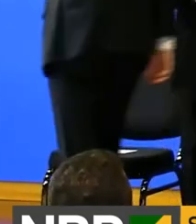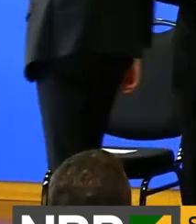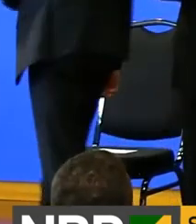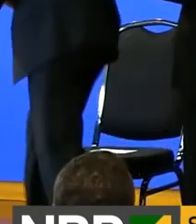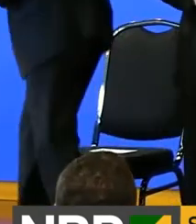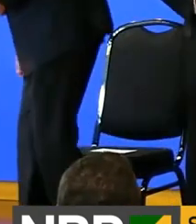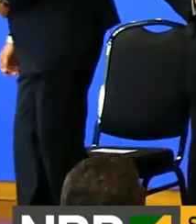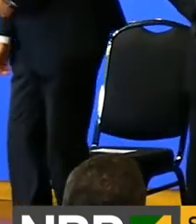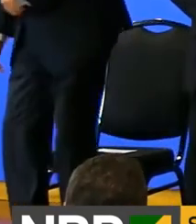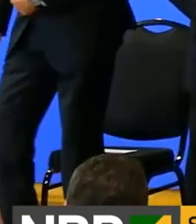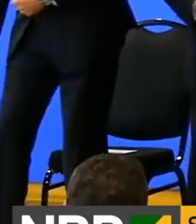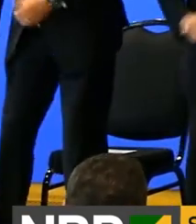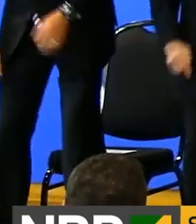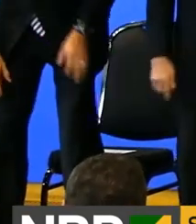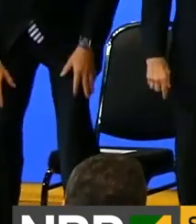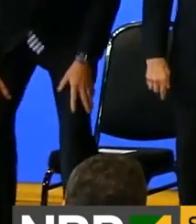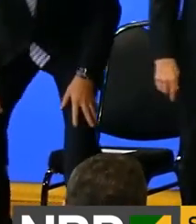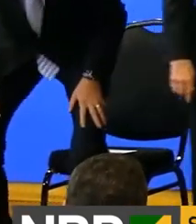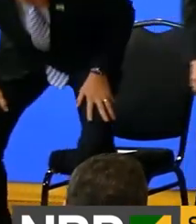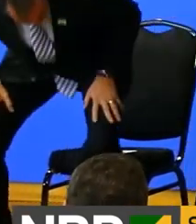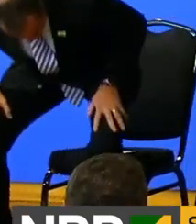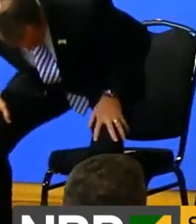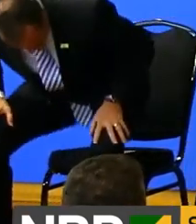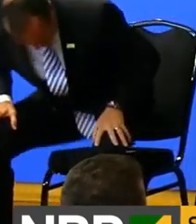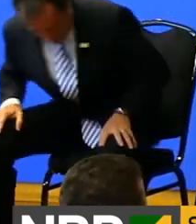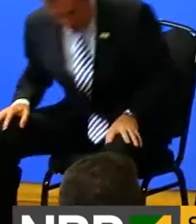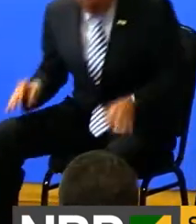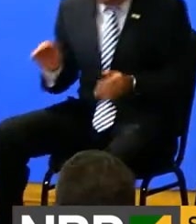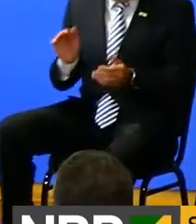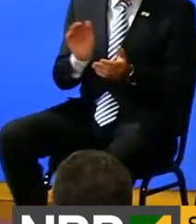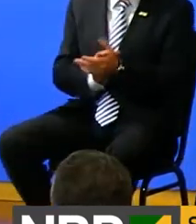Com a palavra, o presidente da República, Michel Temer.